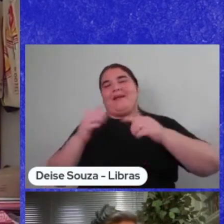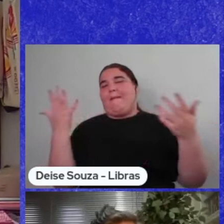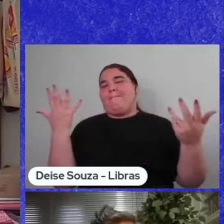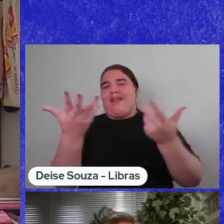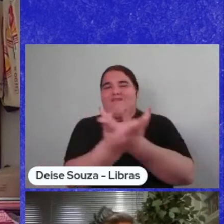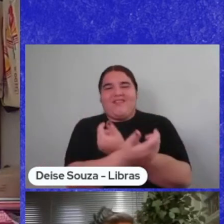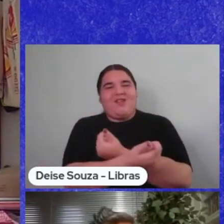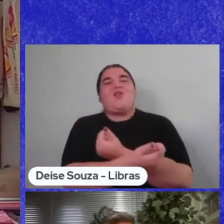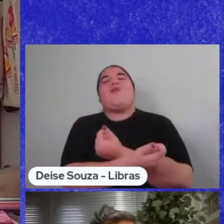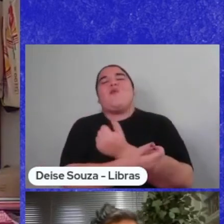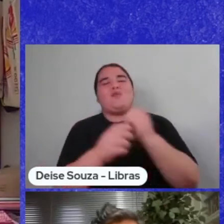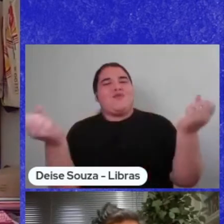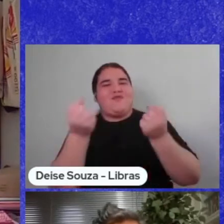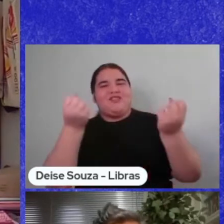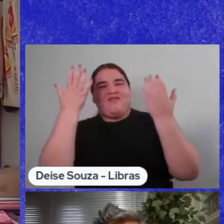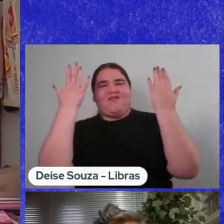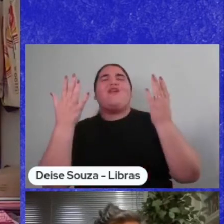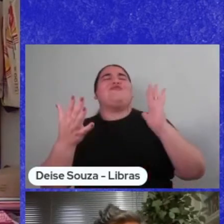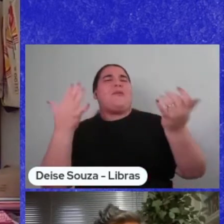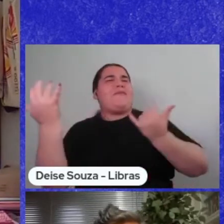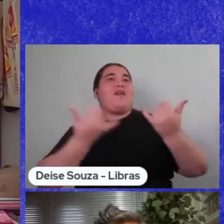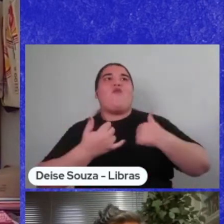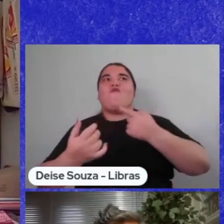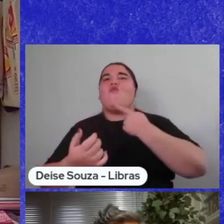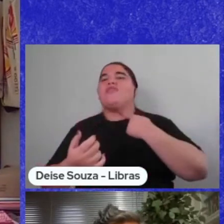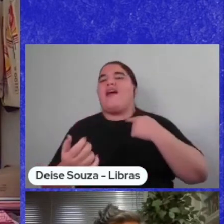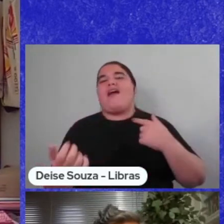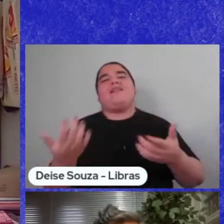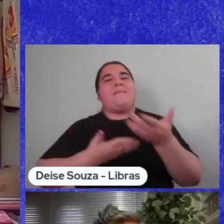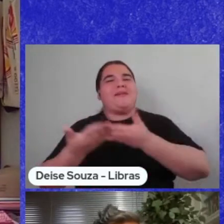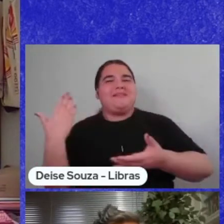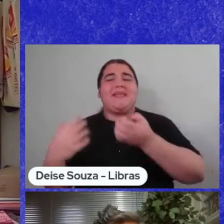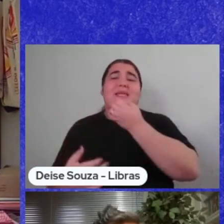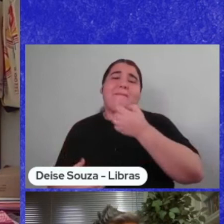Serra, já tinha ouvido falar, já super queria ir, e que bom estar aqui, acho que é o